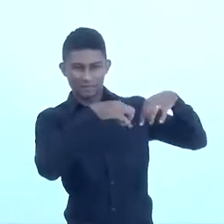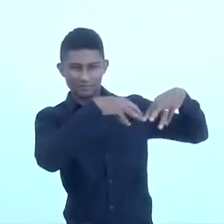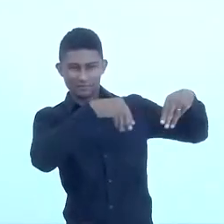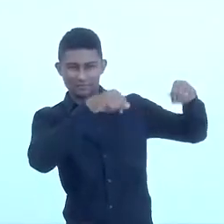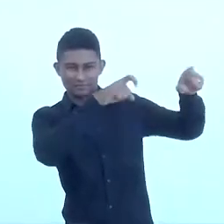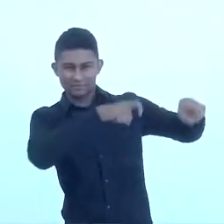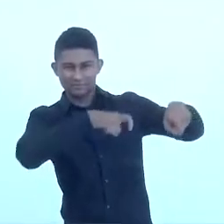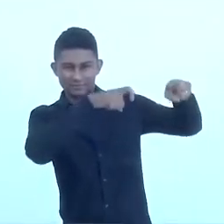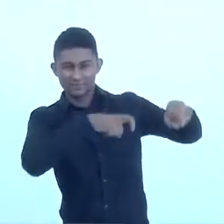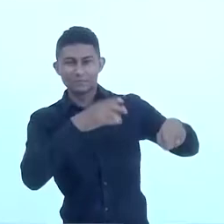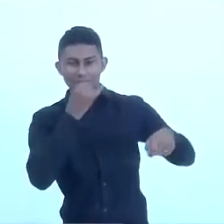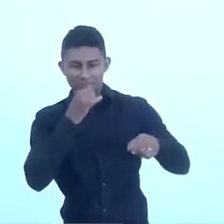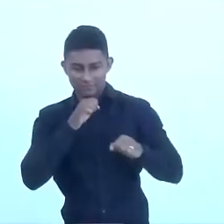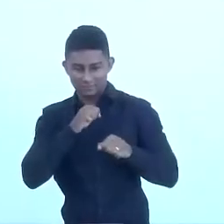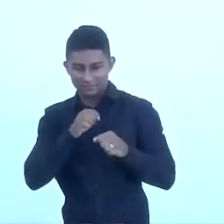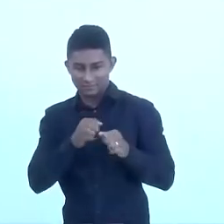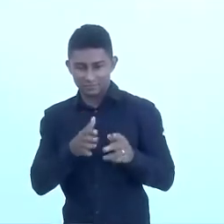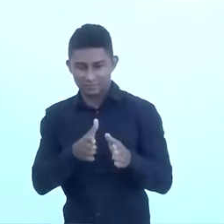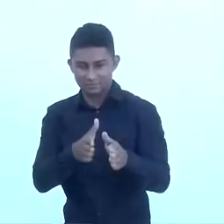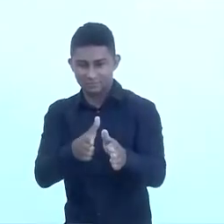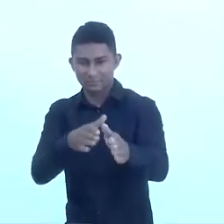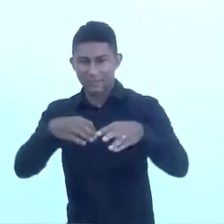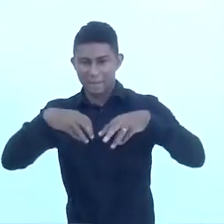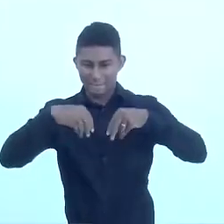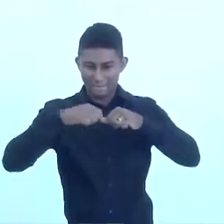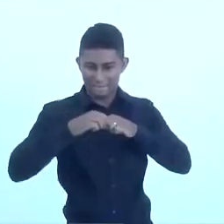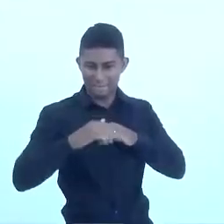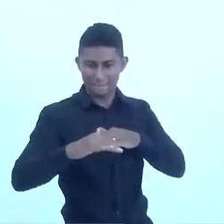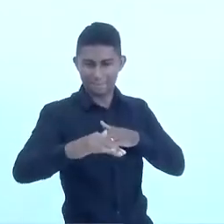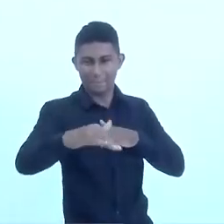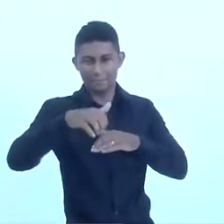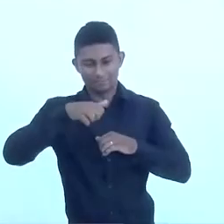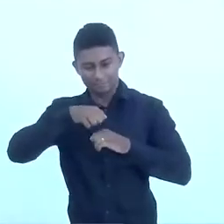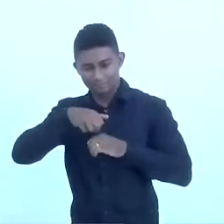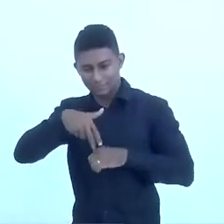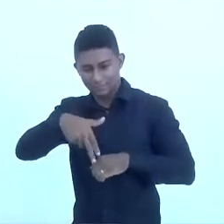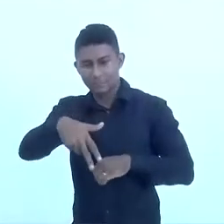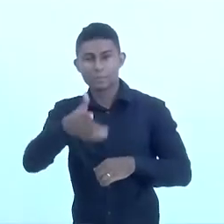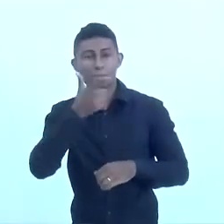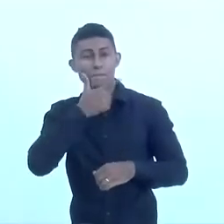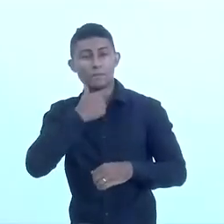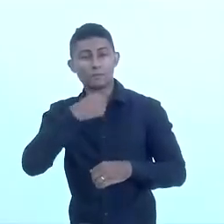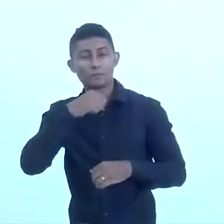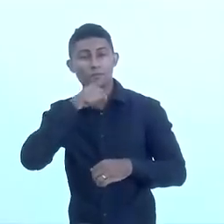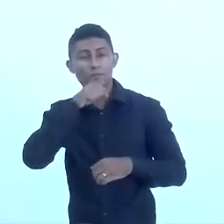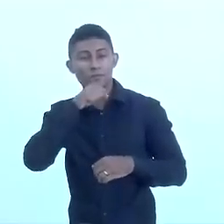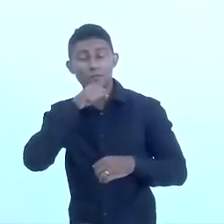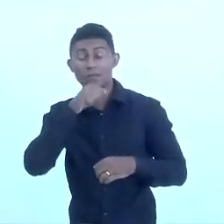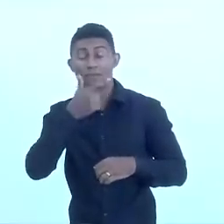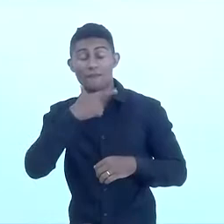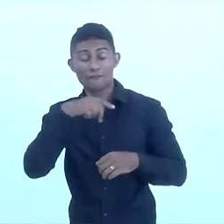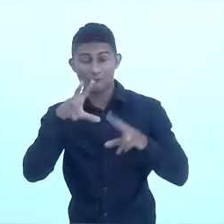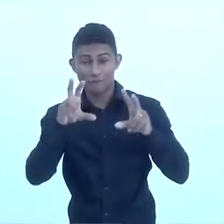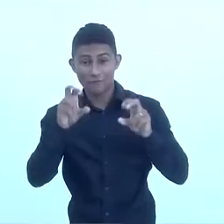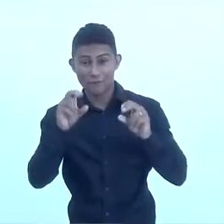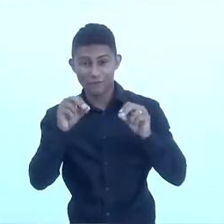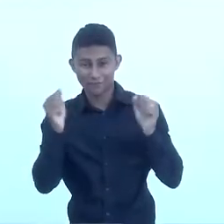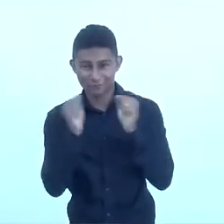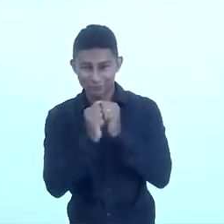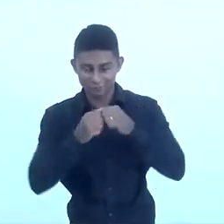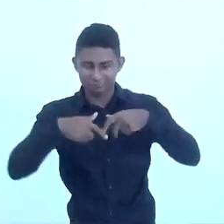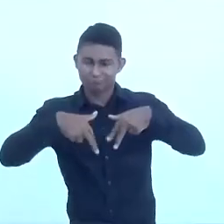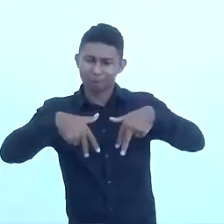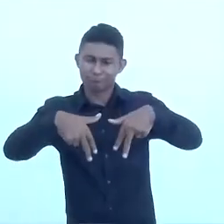terreno, digamos, né? Você vai andando pela estradinha, quando eu ia para a roça com meu avô, ali que eles falavam isso. Estava carregado